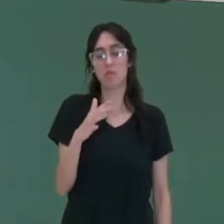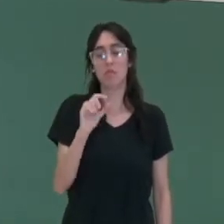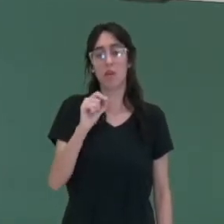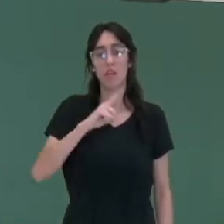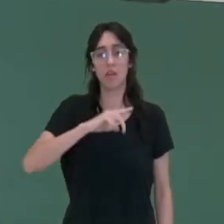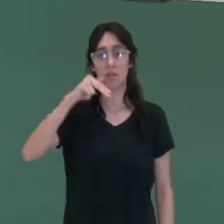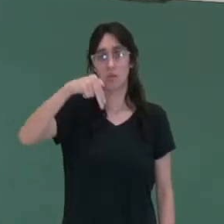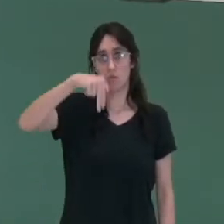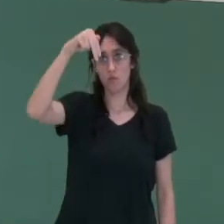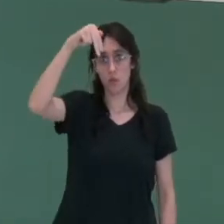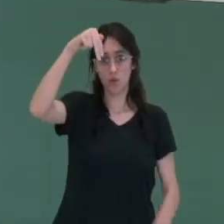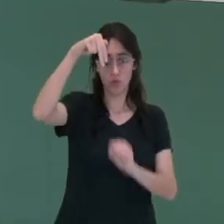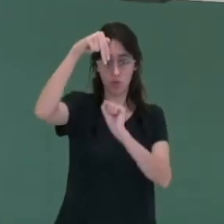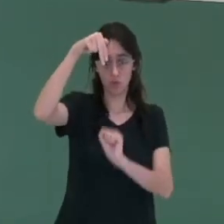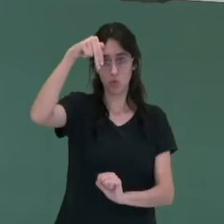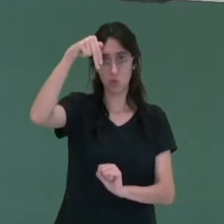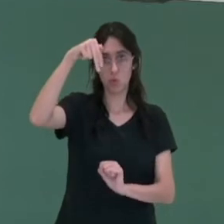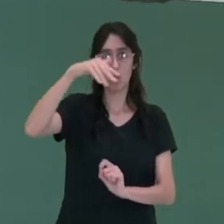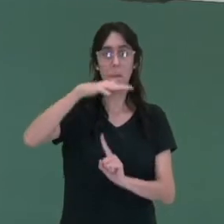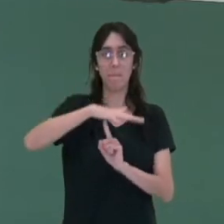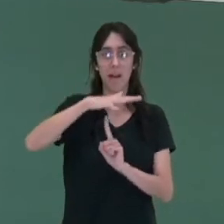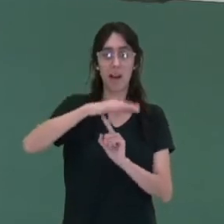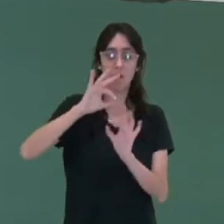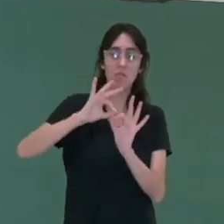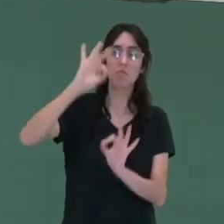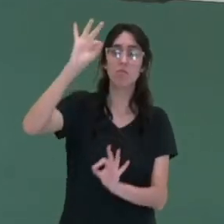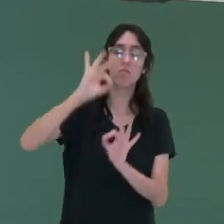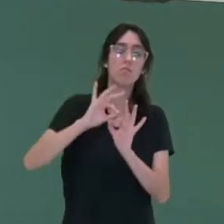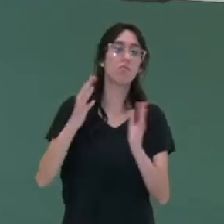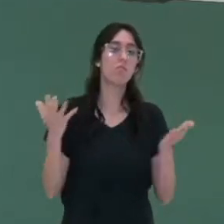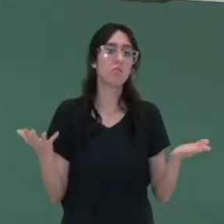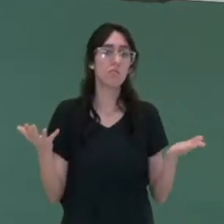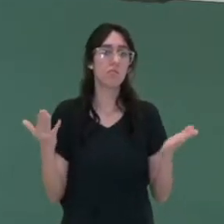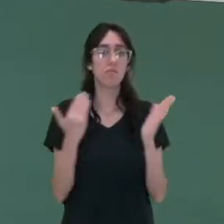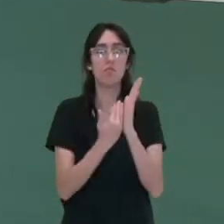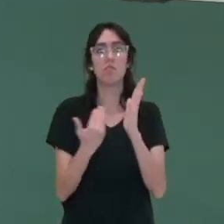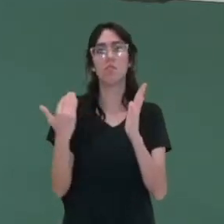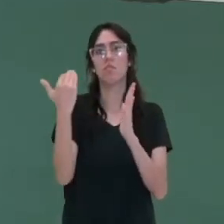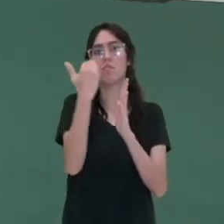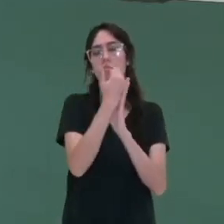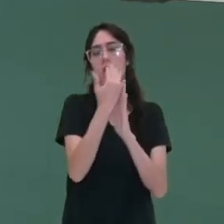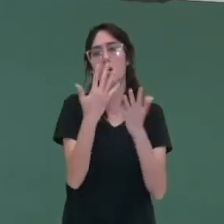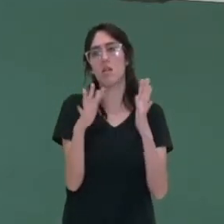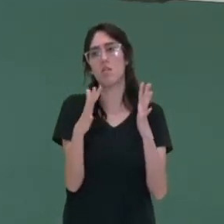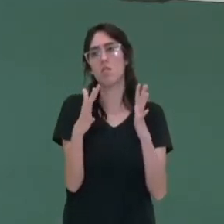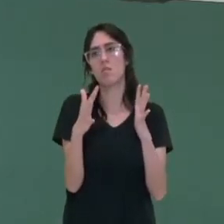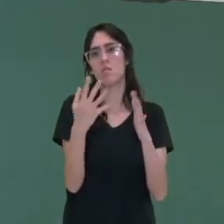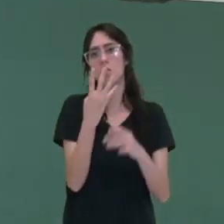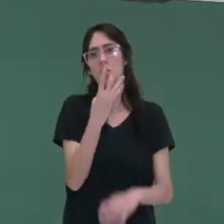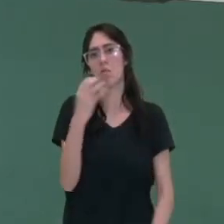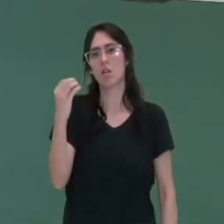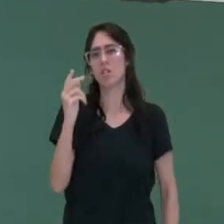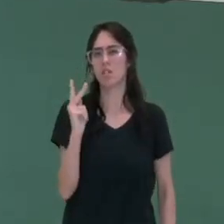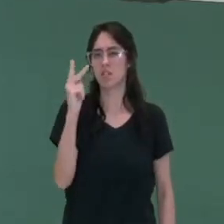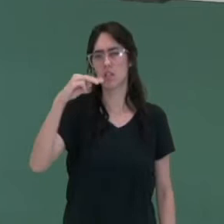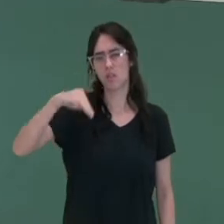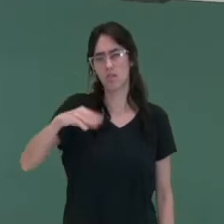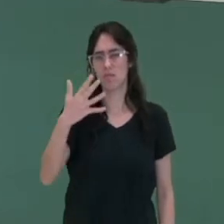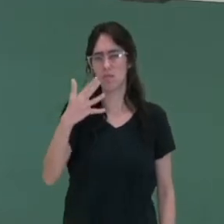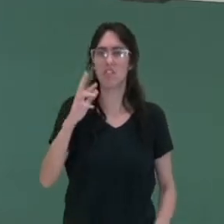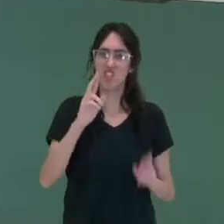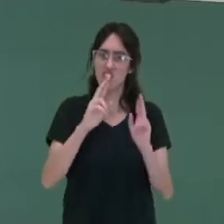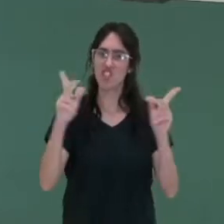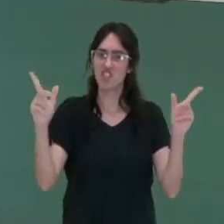norte ao mais extremo sul do estado do Paraná, nós temos uma distância superior a 400 quilômetros. Então são distâncias